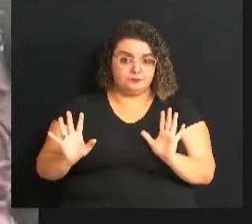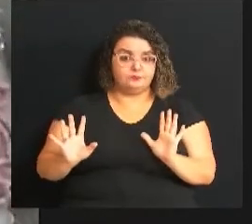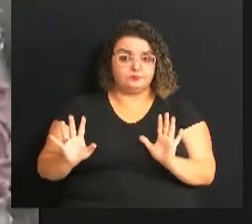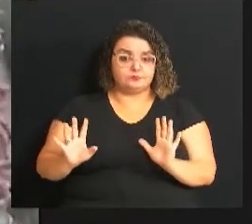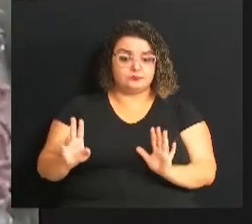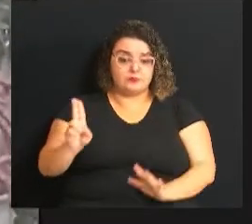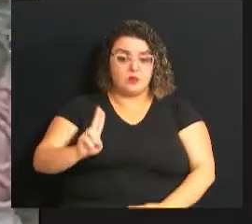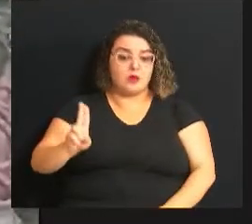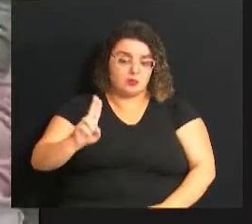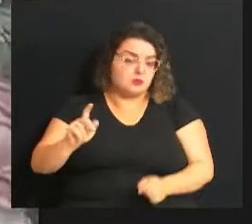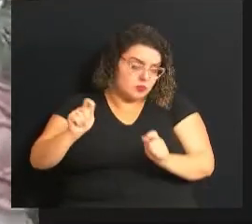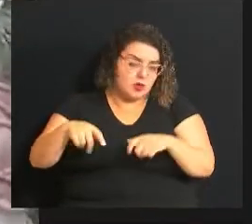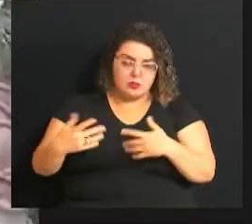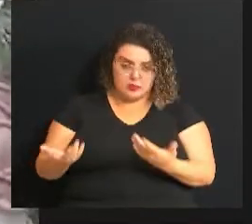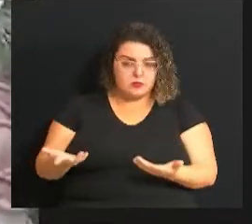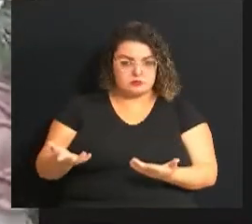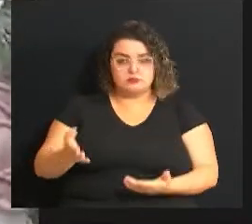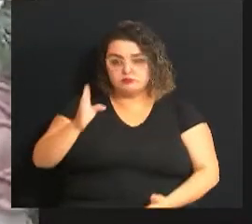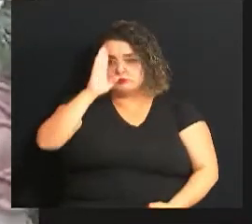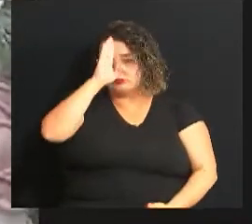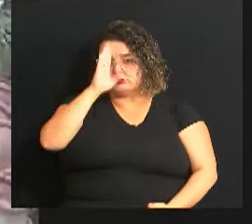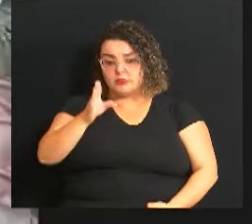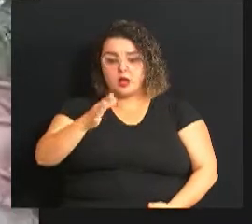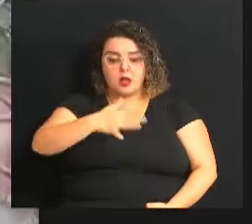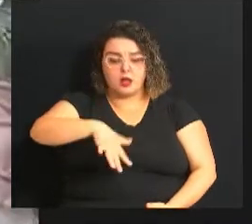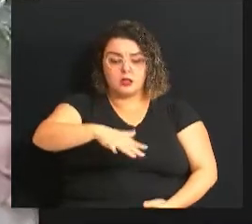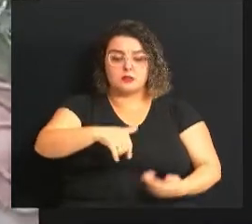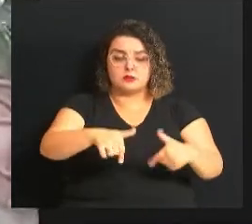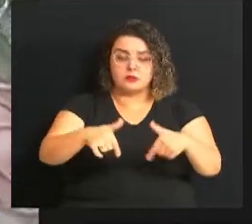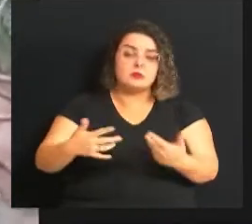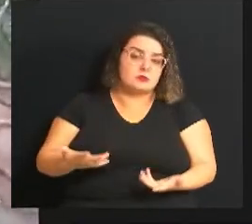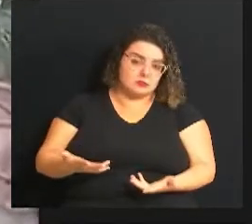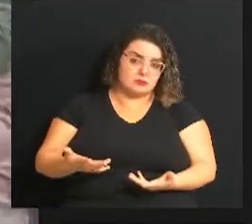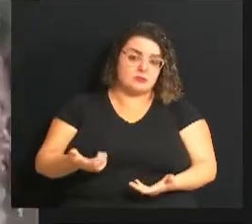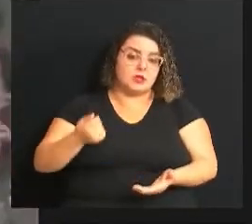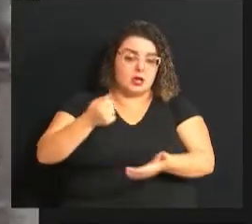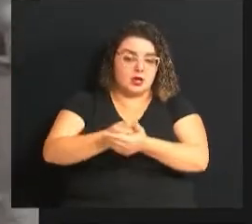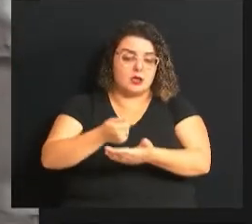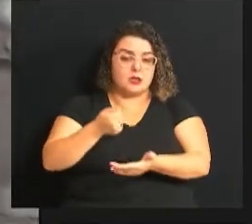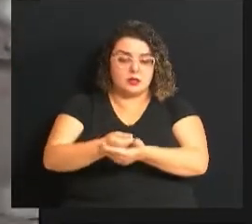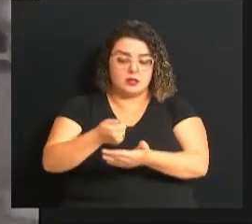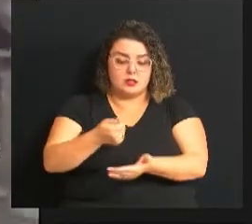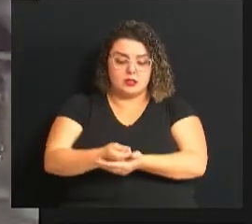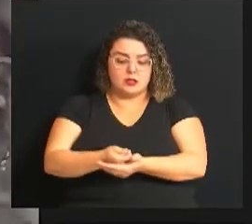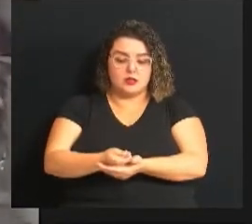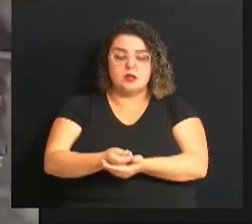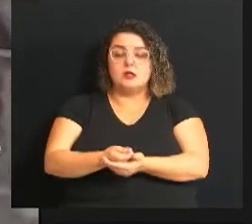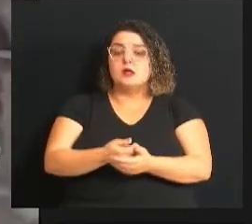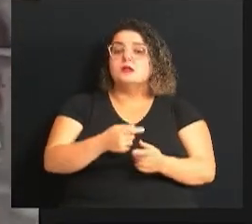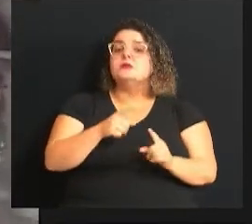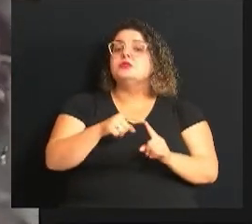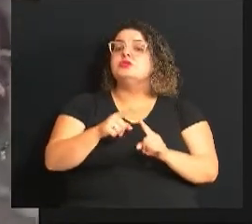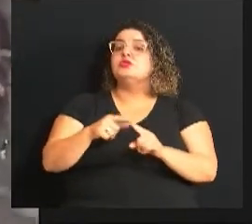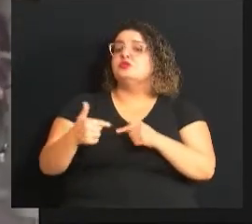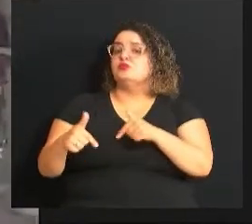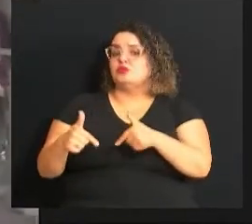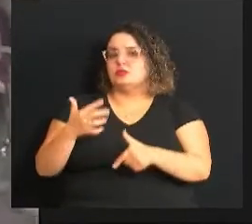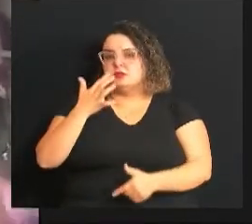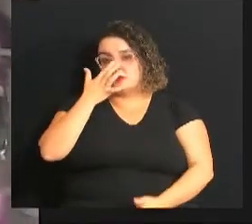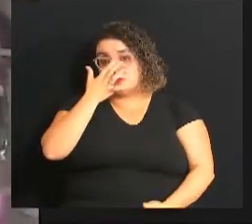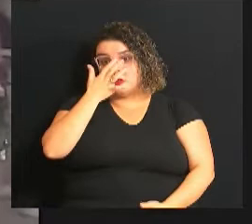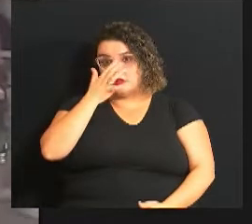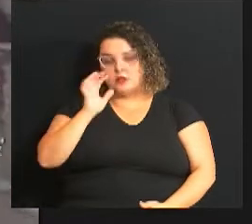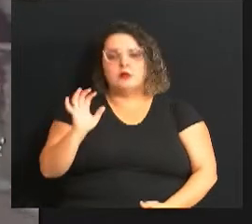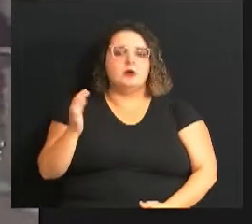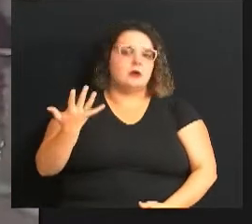dessa possibilidade, principalmente para o trabalhador que tem exigido essa condição de trabalho. Então, acontece o trabalho